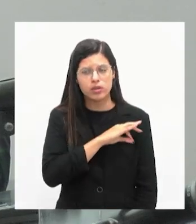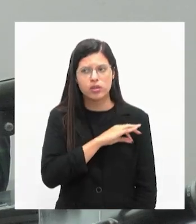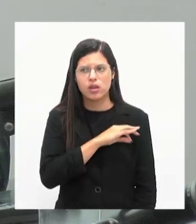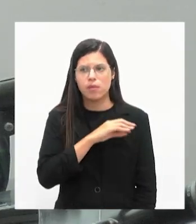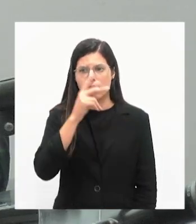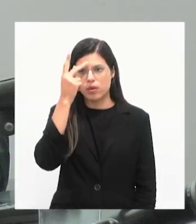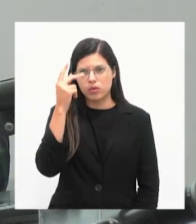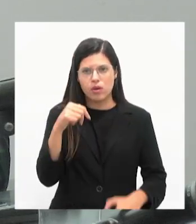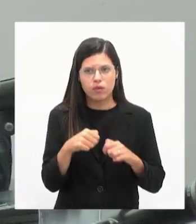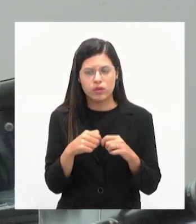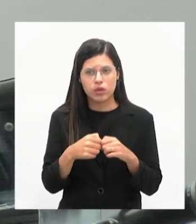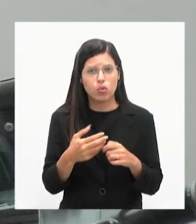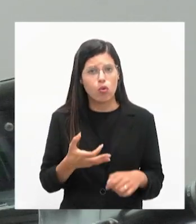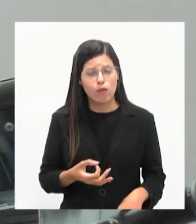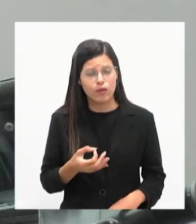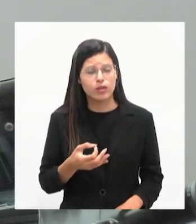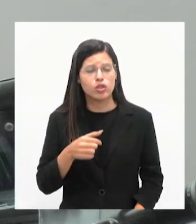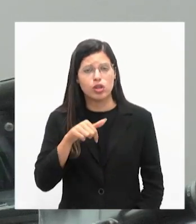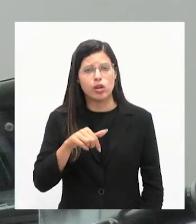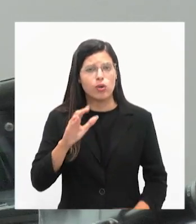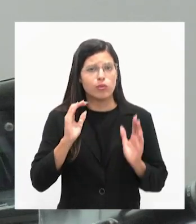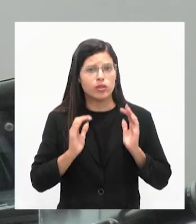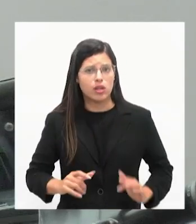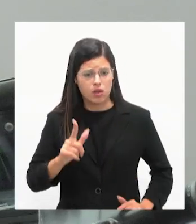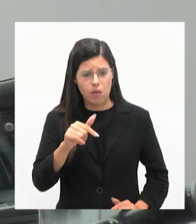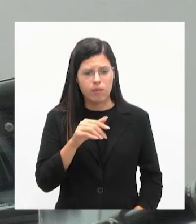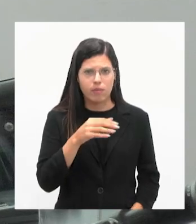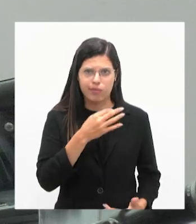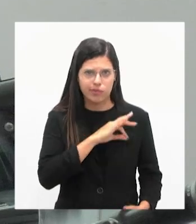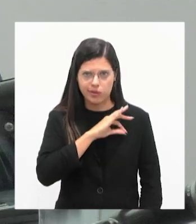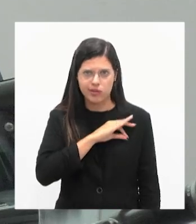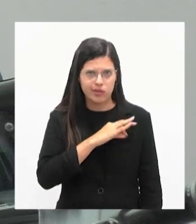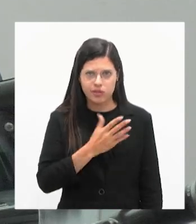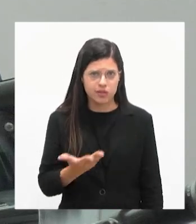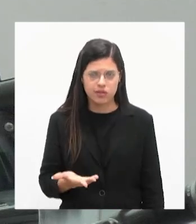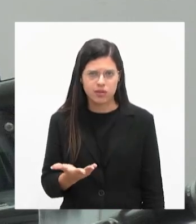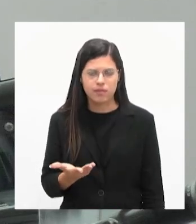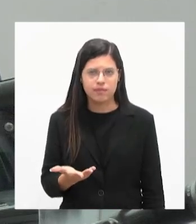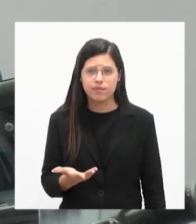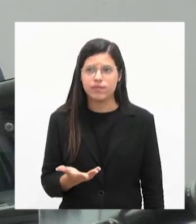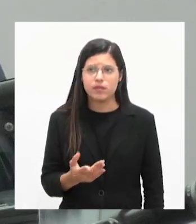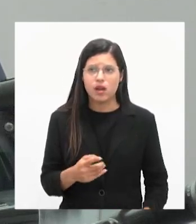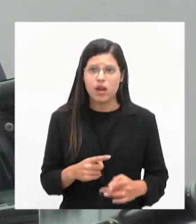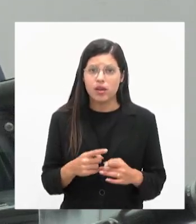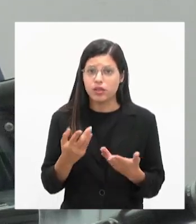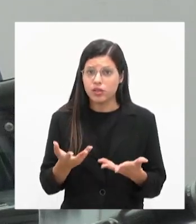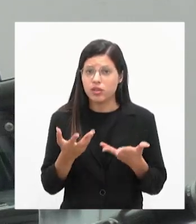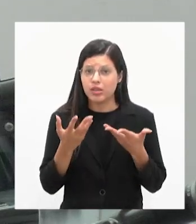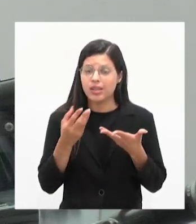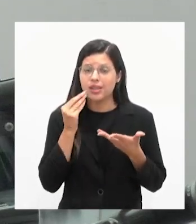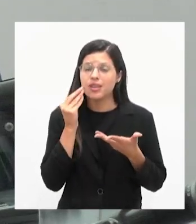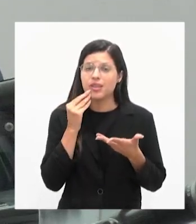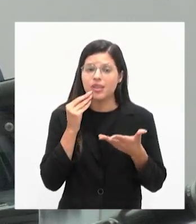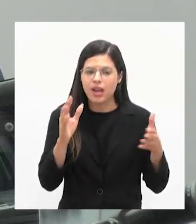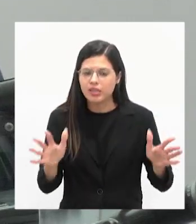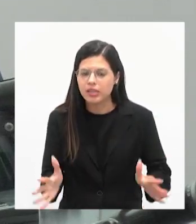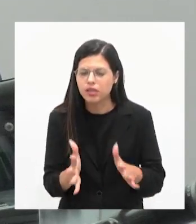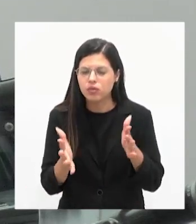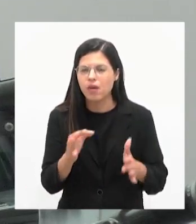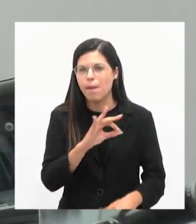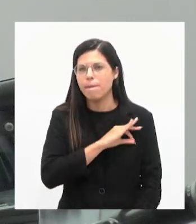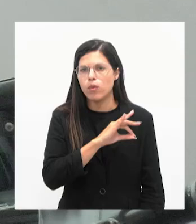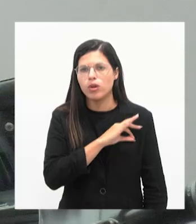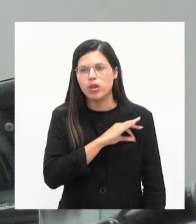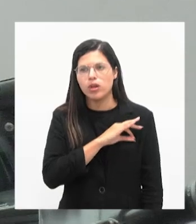com o cidadão acaba sendo a polícia. E um trabalho que a gente tem feito de levantar a moral da polícia, que é a instituição, que é a nossa última fronteira, com